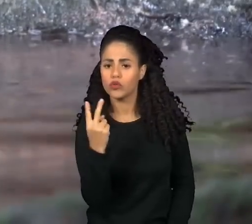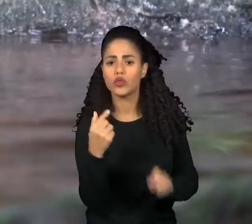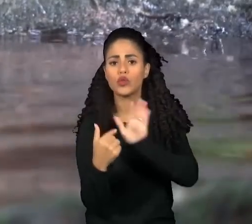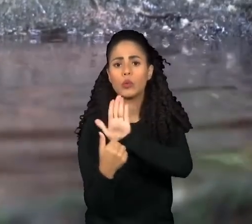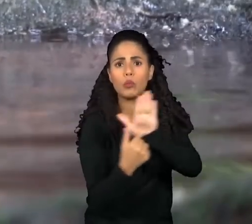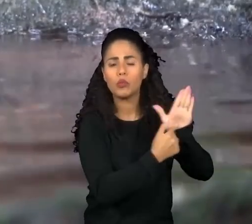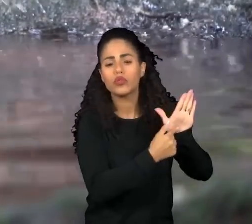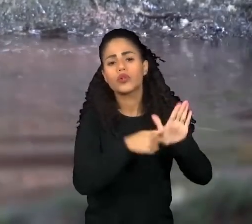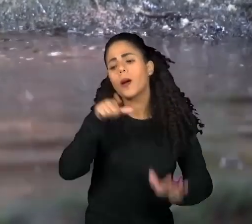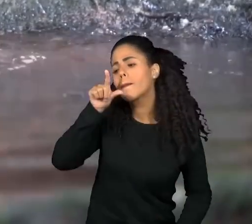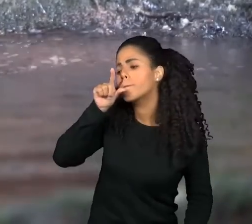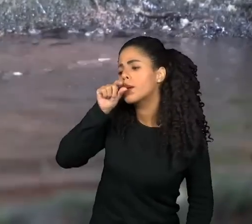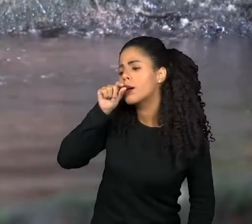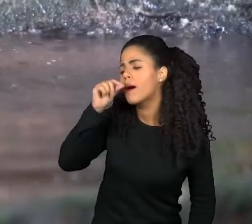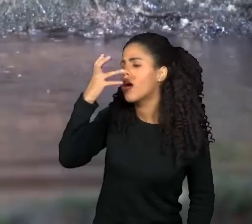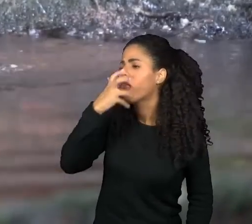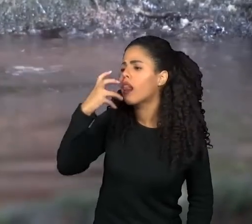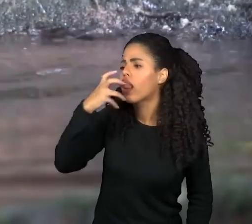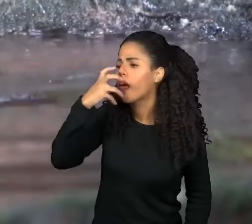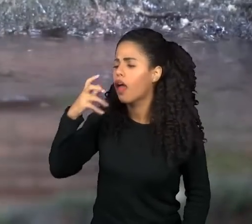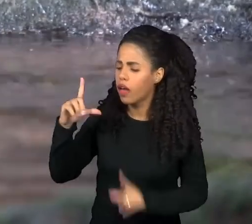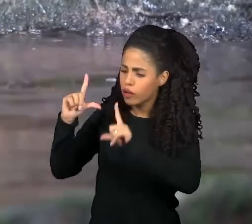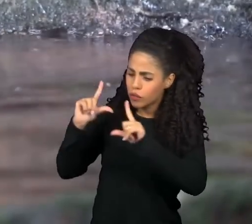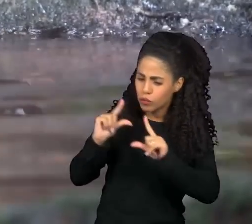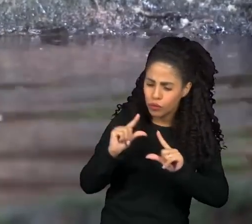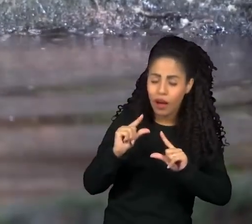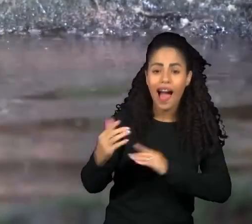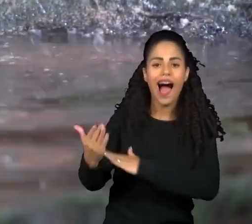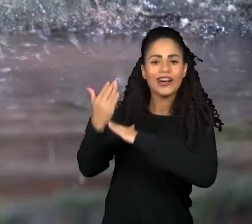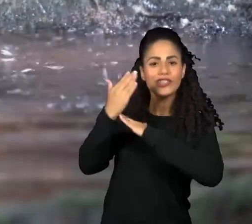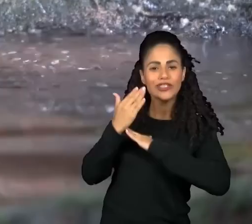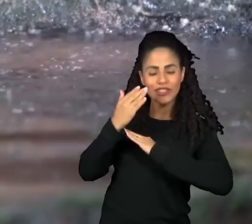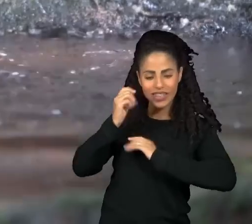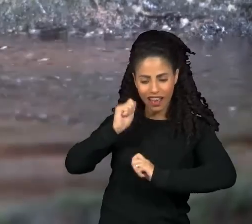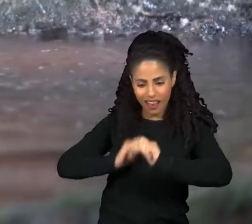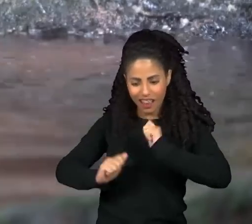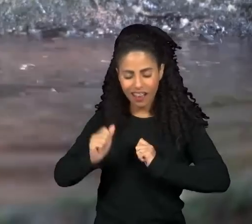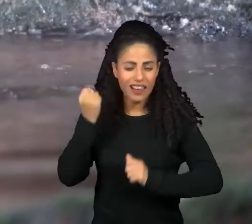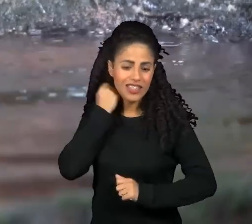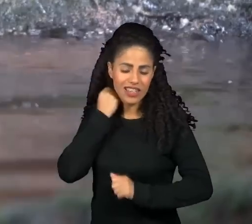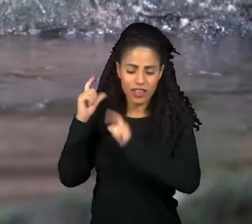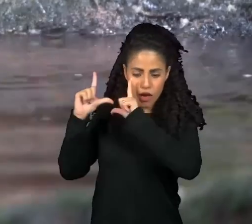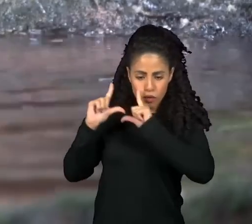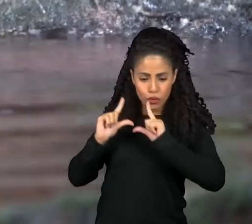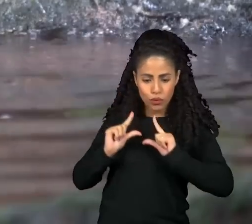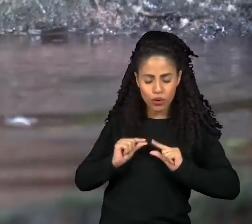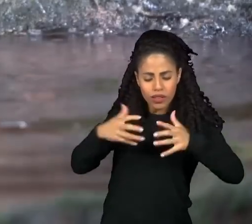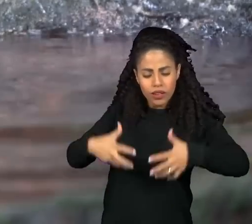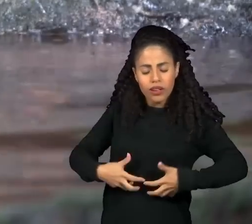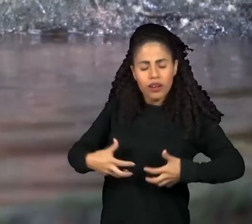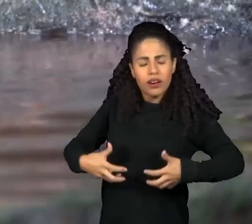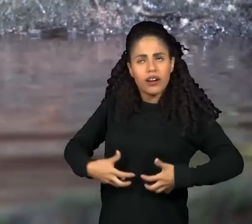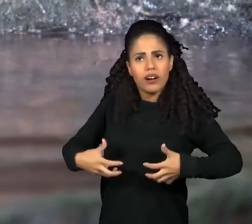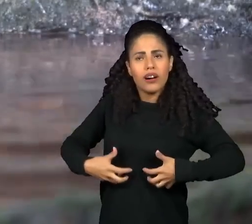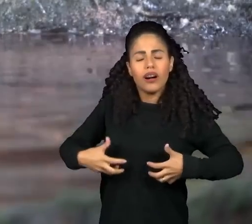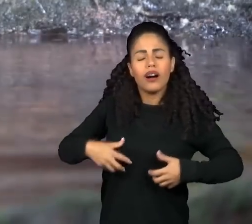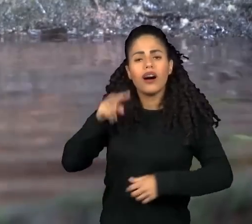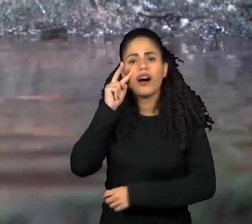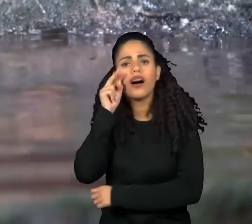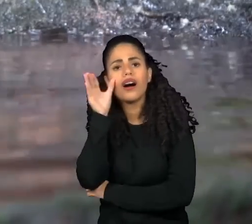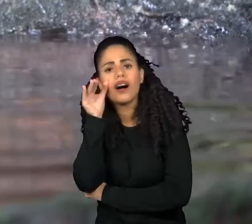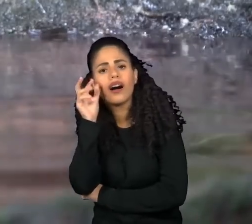o canto dos pássaros diminui a ansiedade, pois age como estímulo natural que desvia a atenção dos